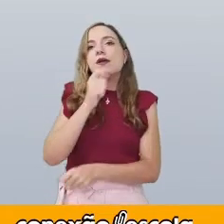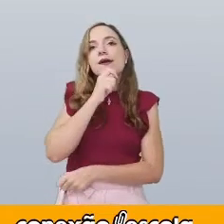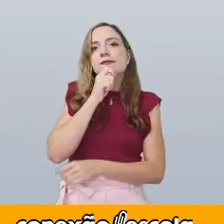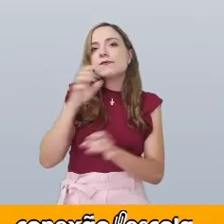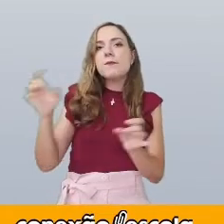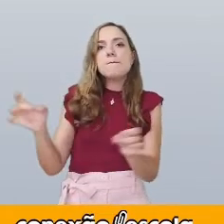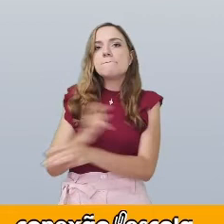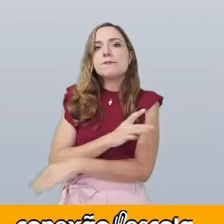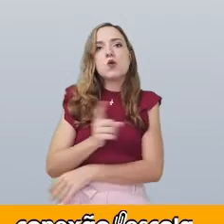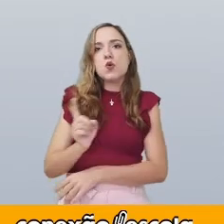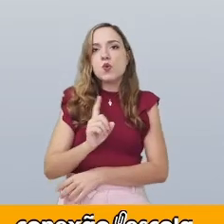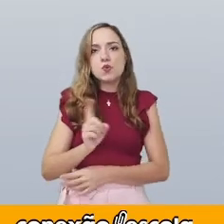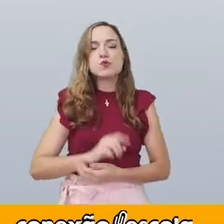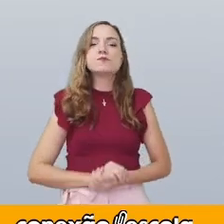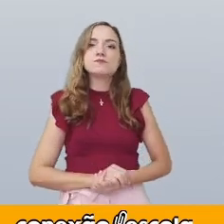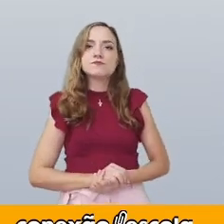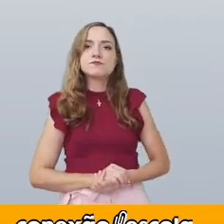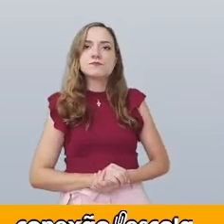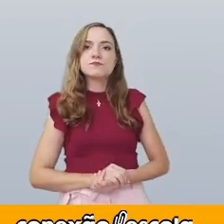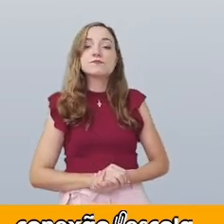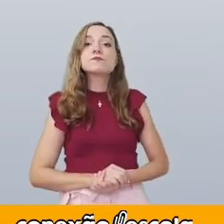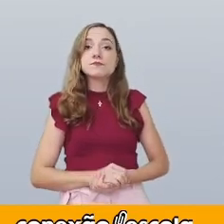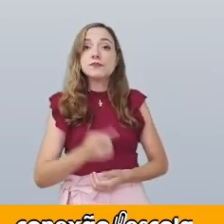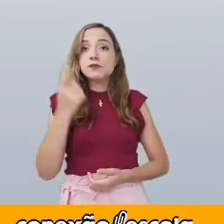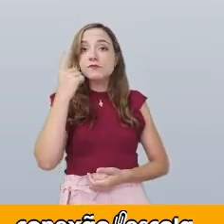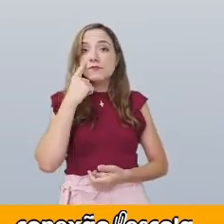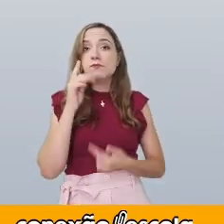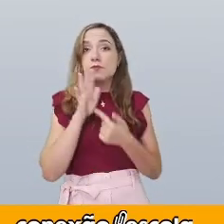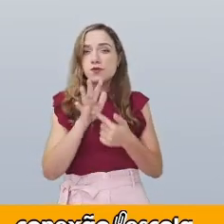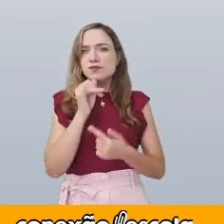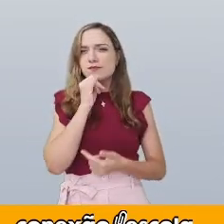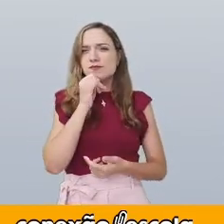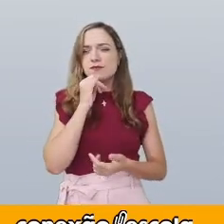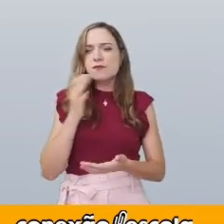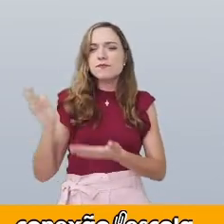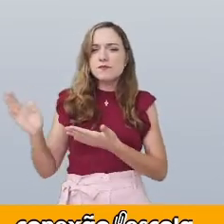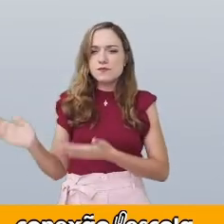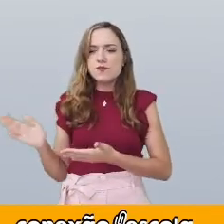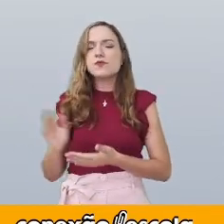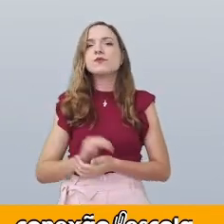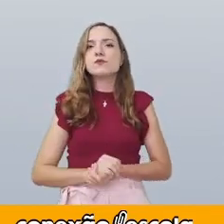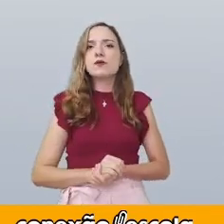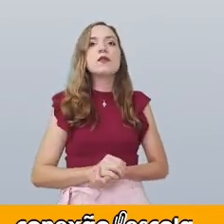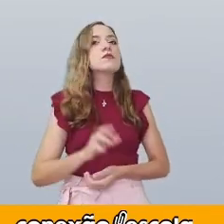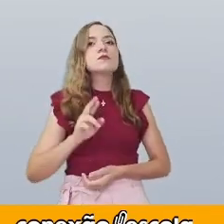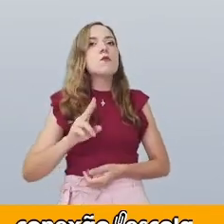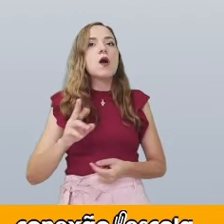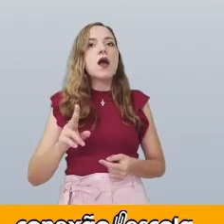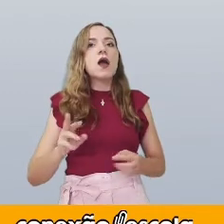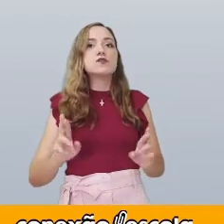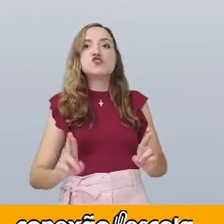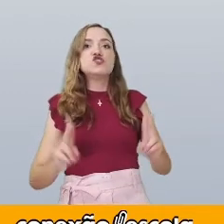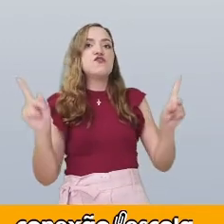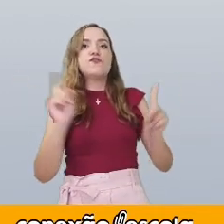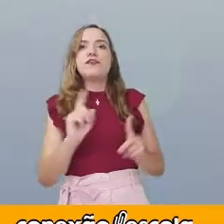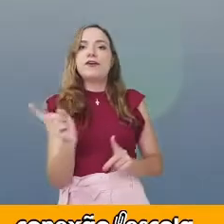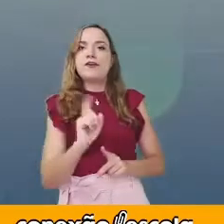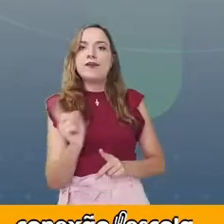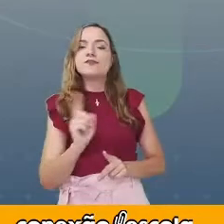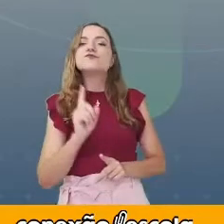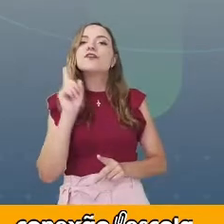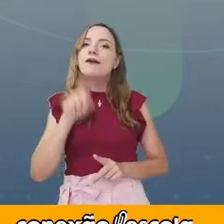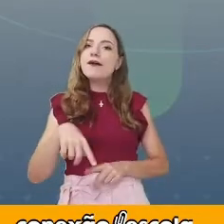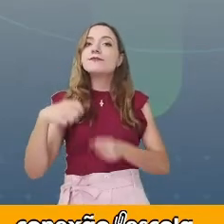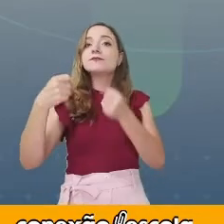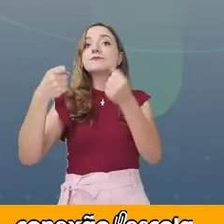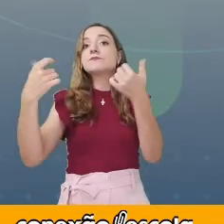foram concluídos. Esse segundo exemplo, diferente do primeiro, não está trazendo uma oposição da ideia, pelo